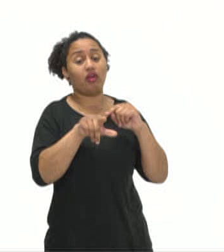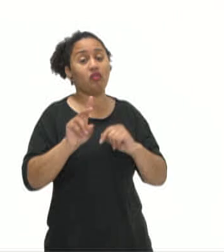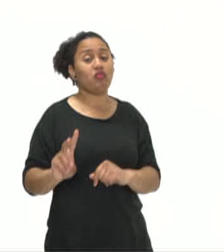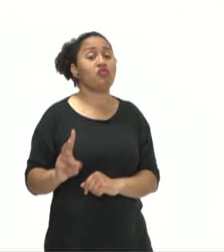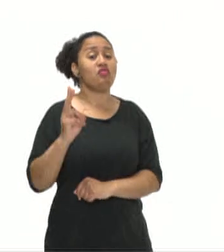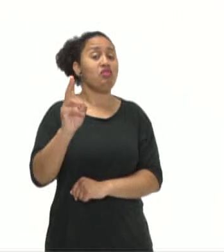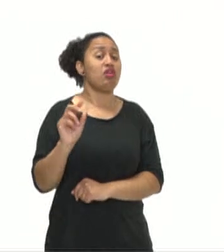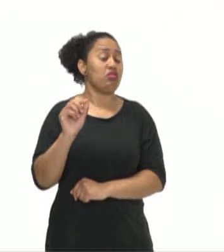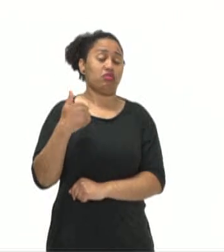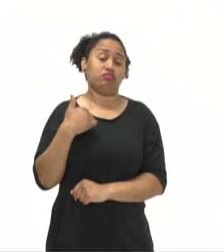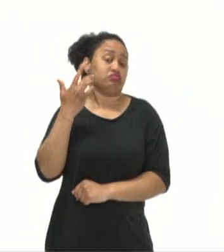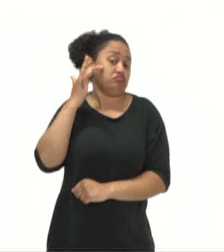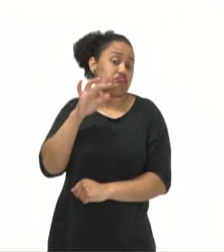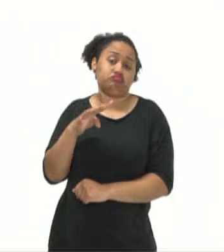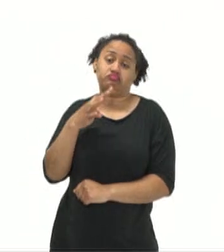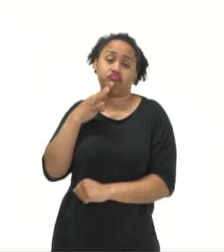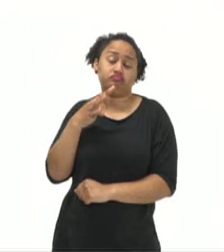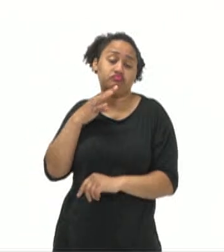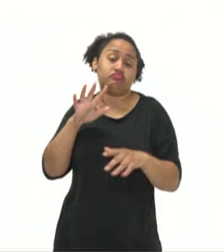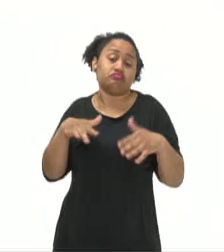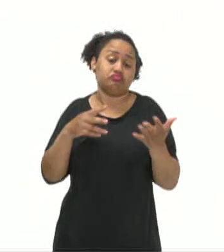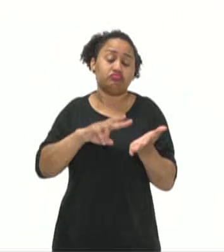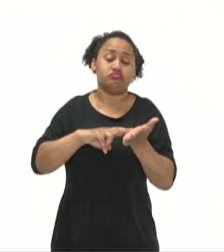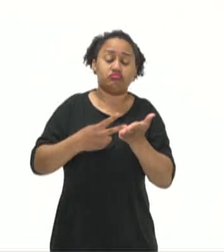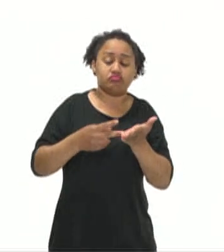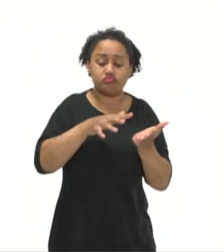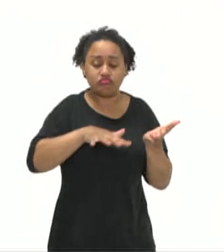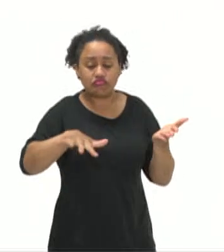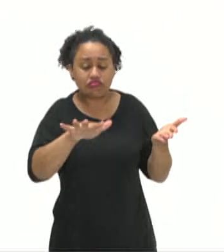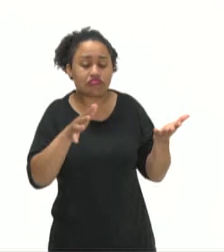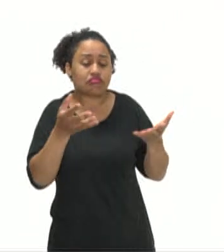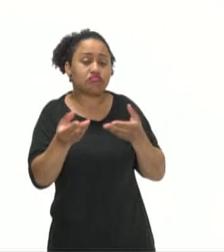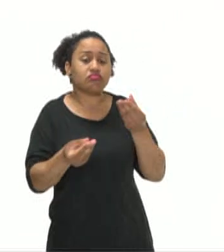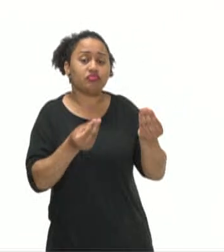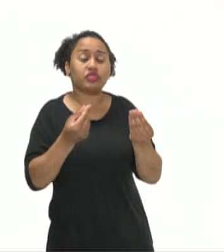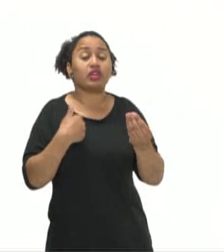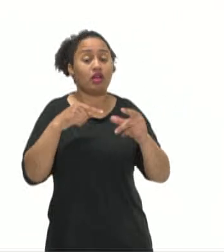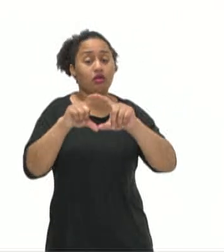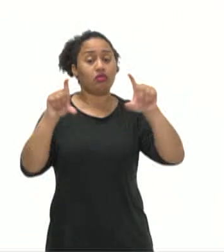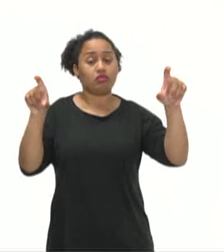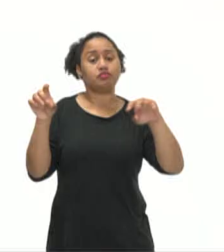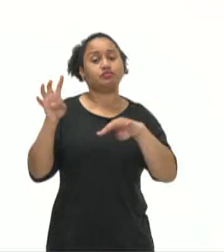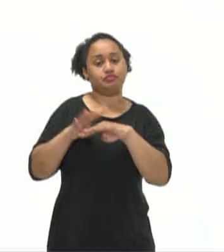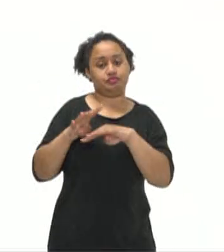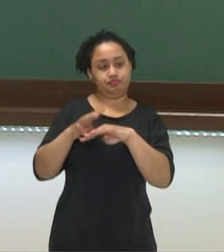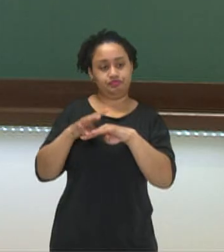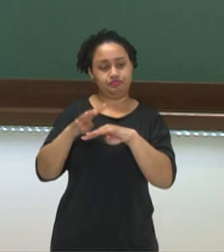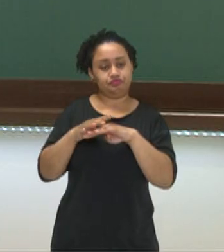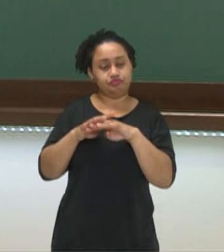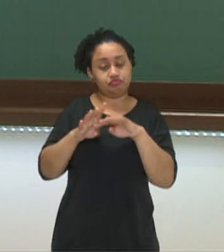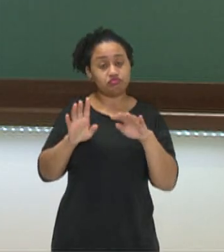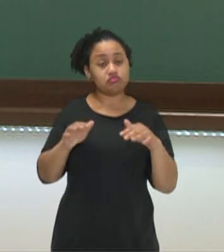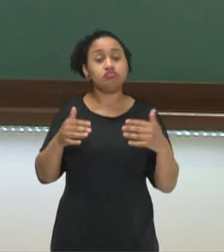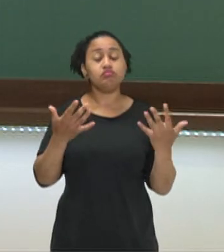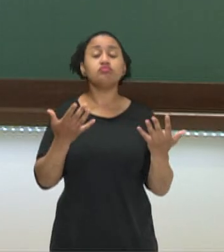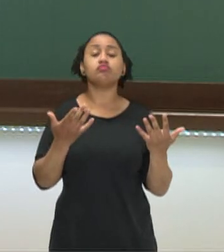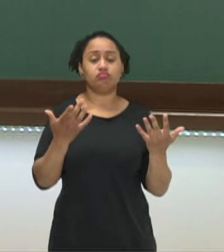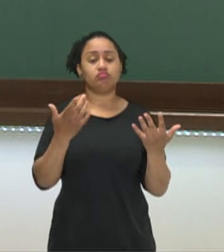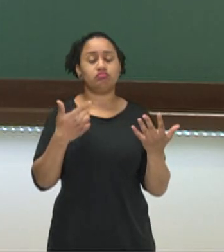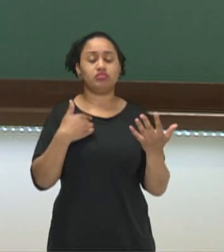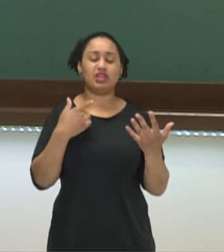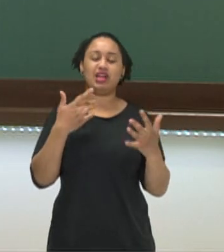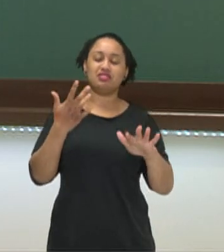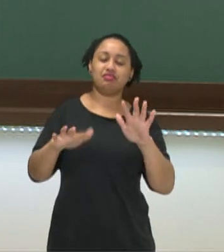que não se conhece, assim traduzimos a situação em uma equação matemática. Então, numa conversa na